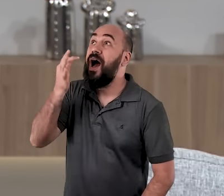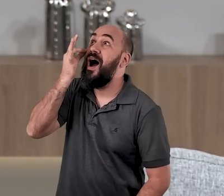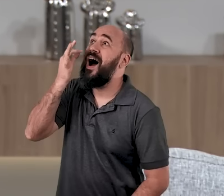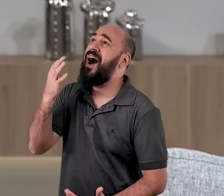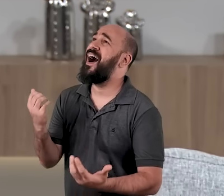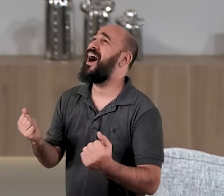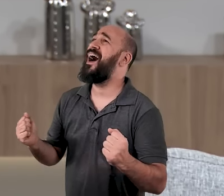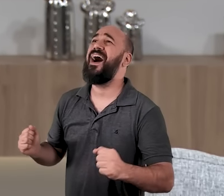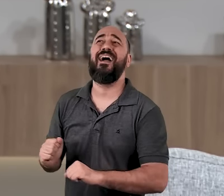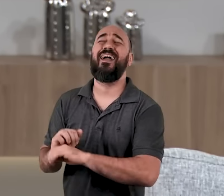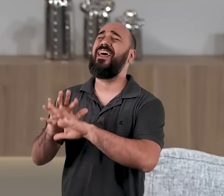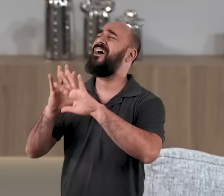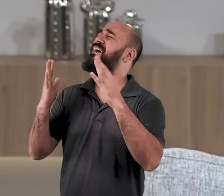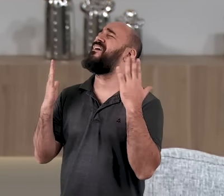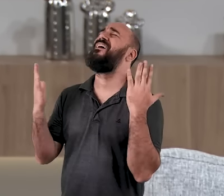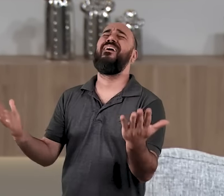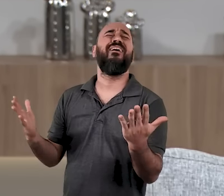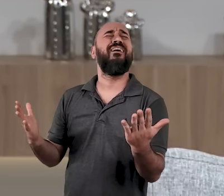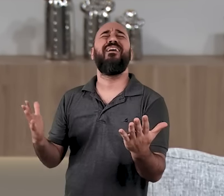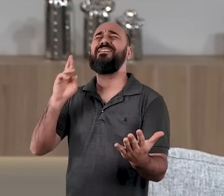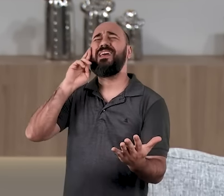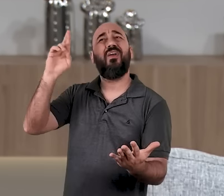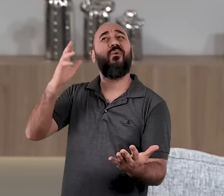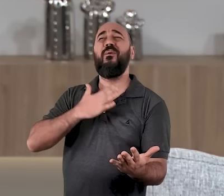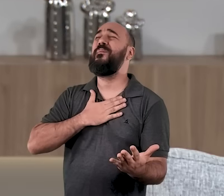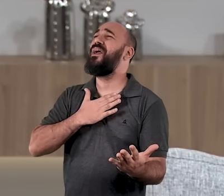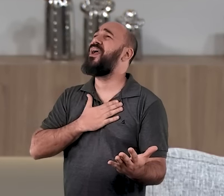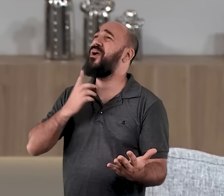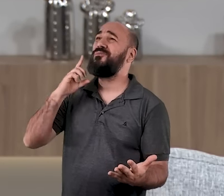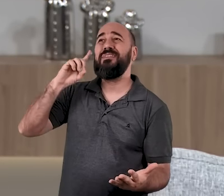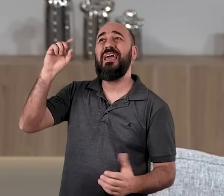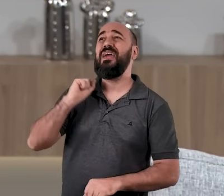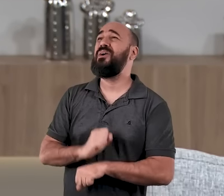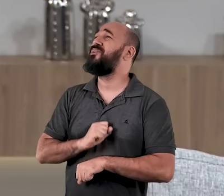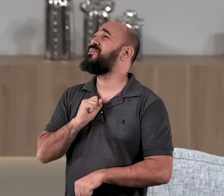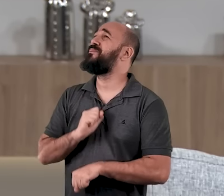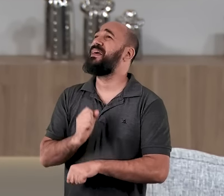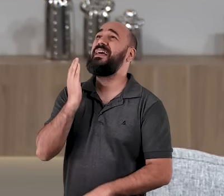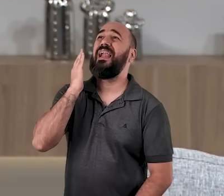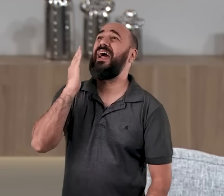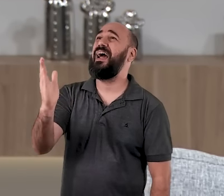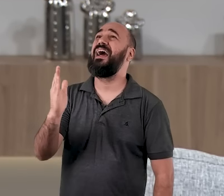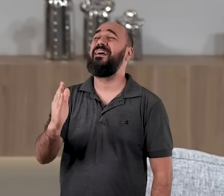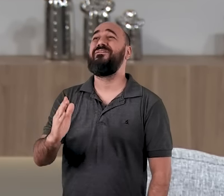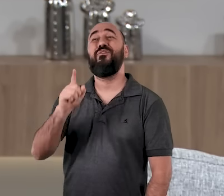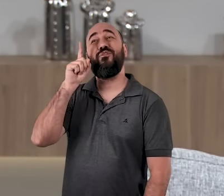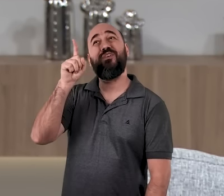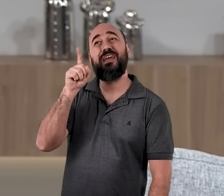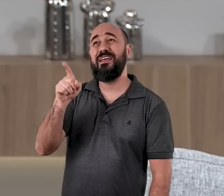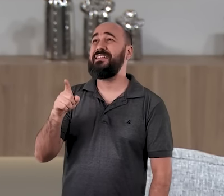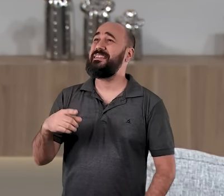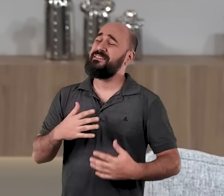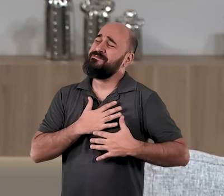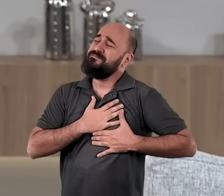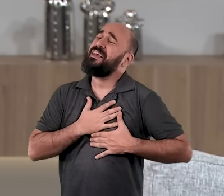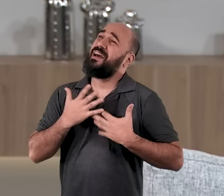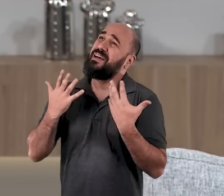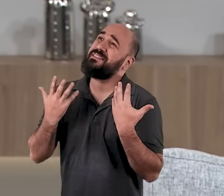que abrirão os braços e dirão: Senhor, Tu és o Deus a quem nós esperávamos, porque nós temos sido sensíveis à Tua